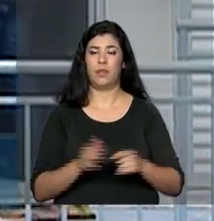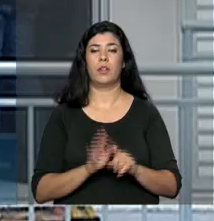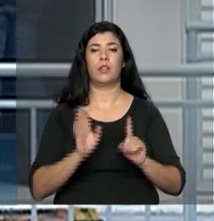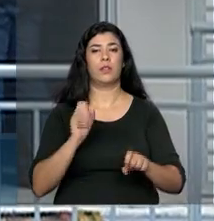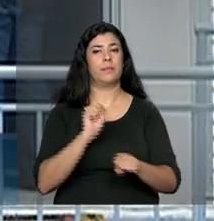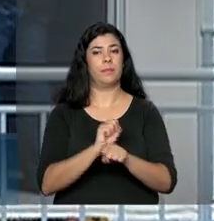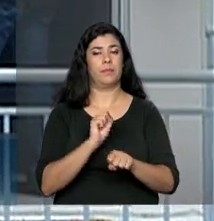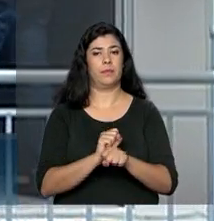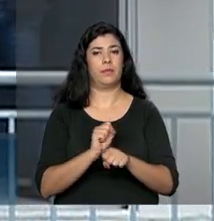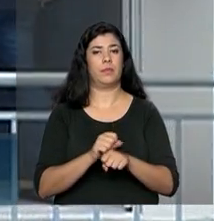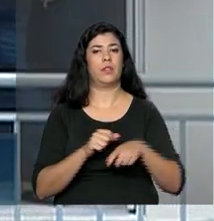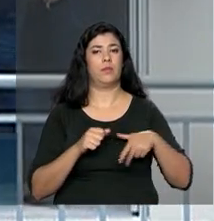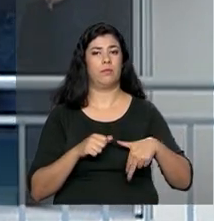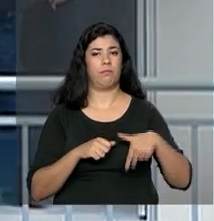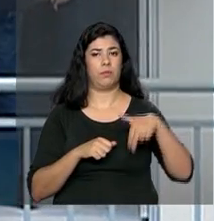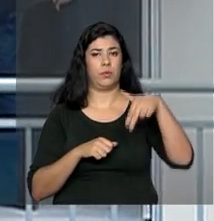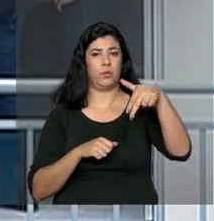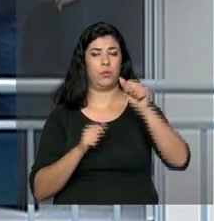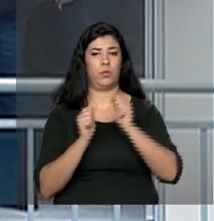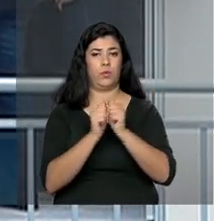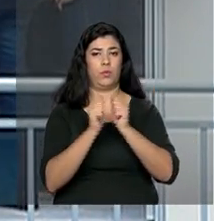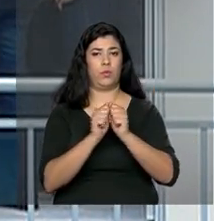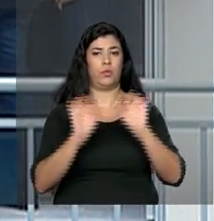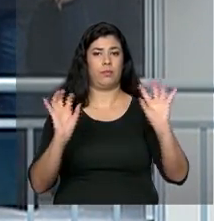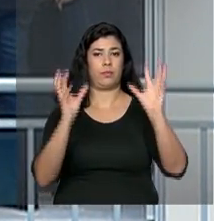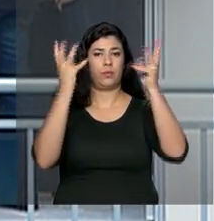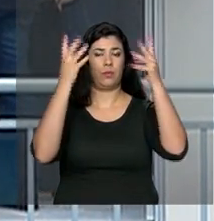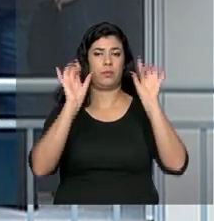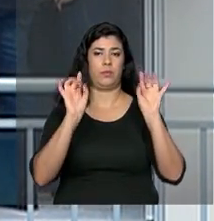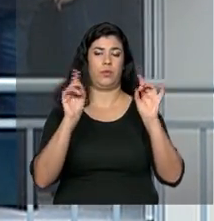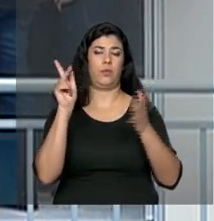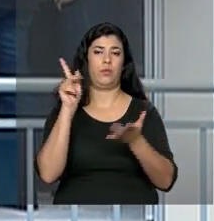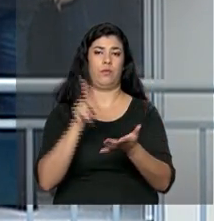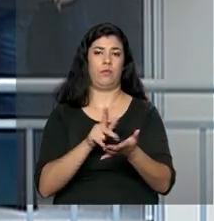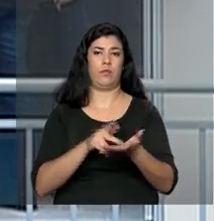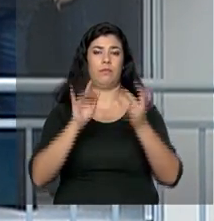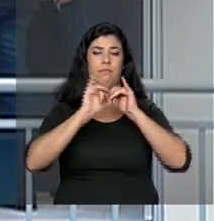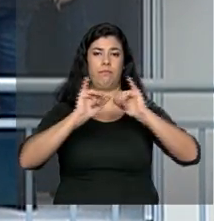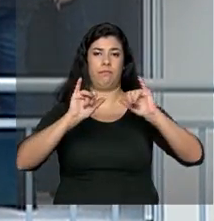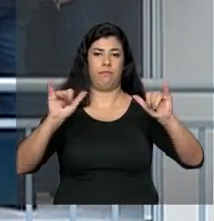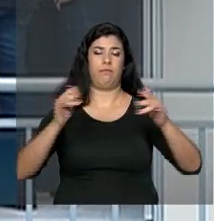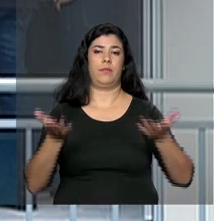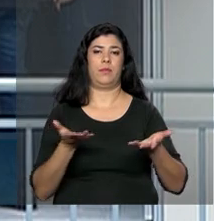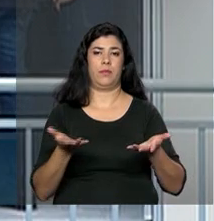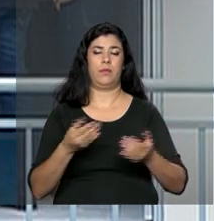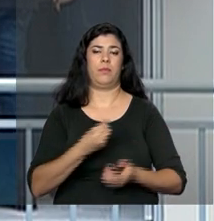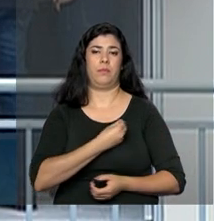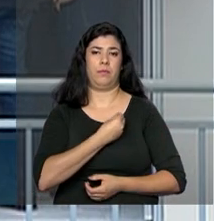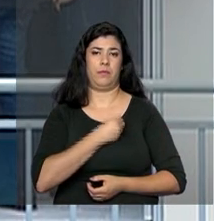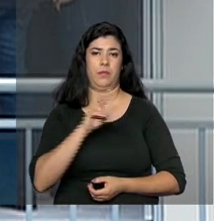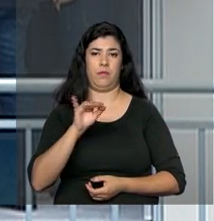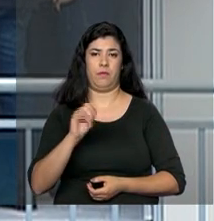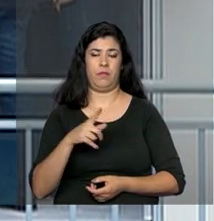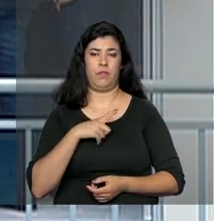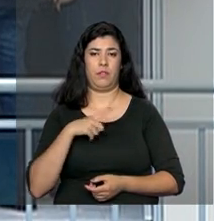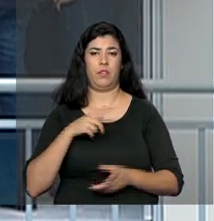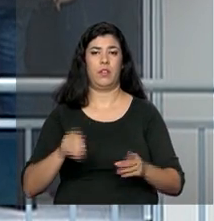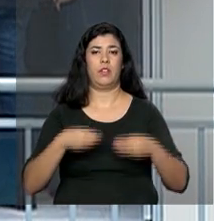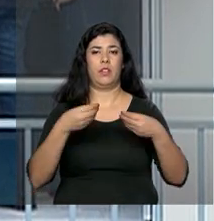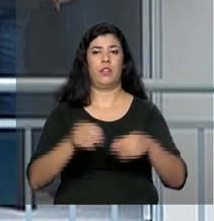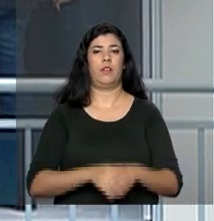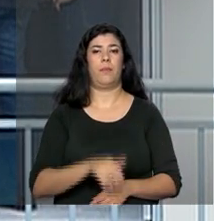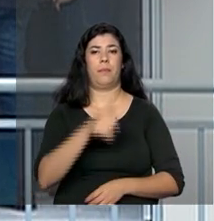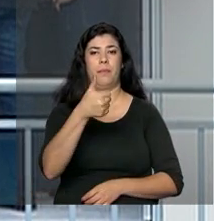também deve subir ao palco na cerimônia oficial nós vamos transmitir ao vivo a cerimônia de entrega de